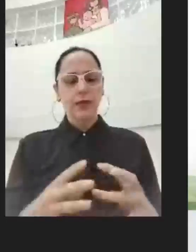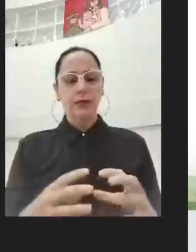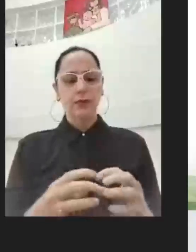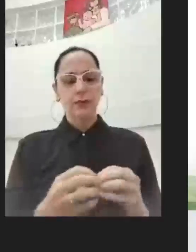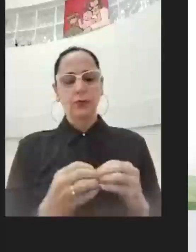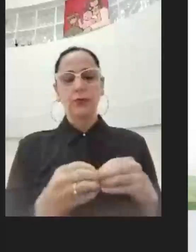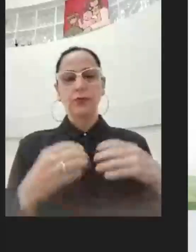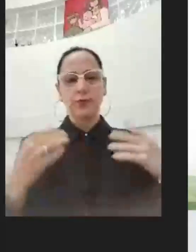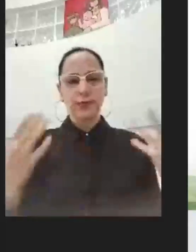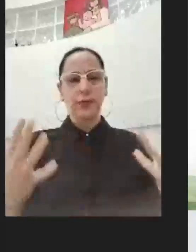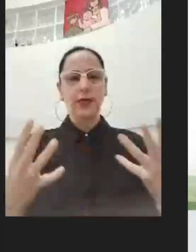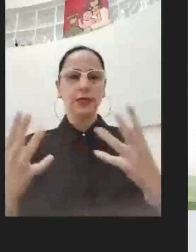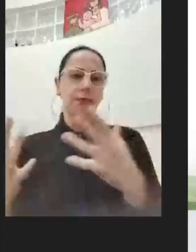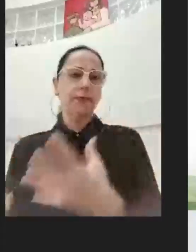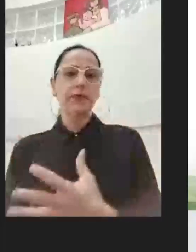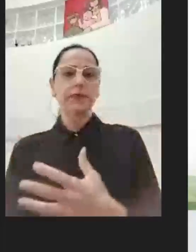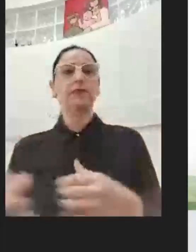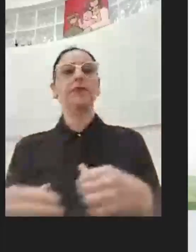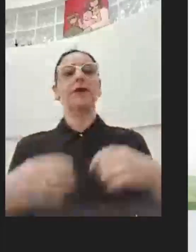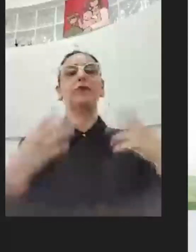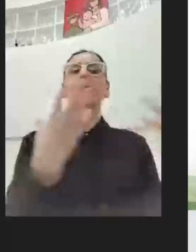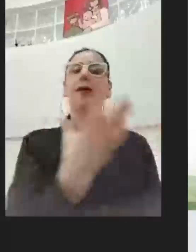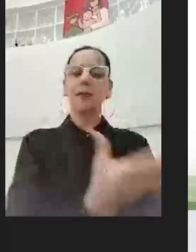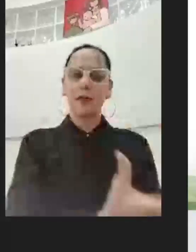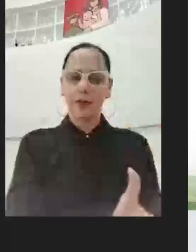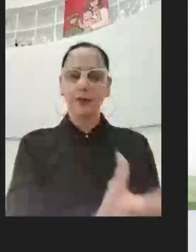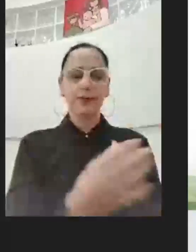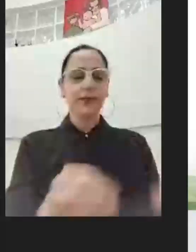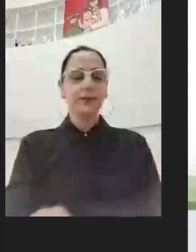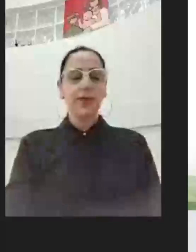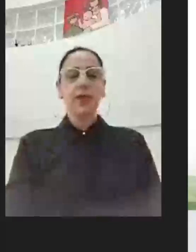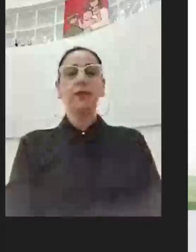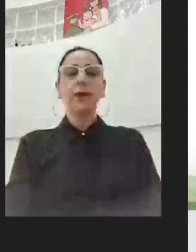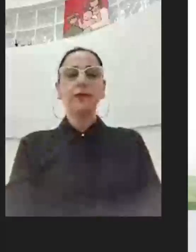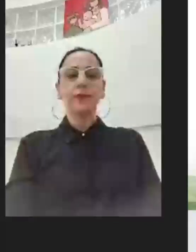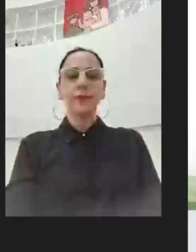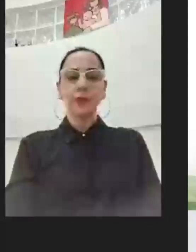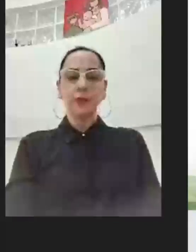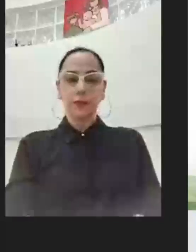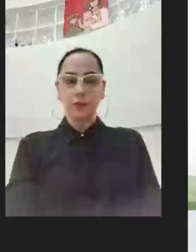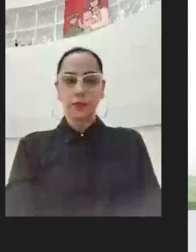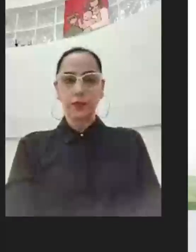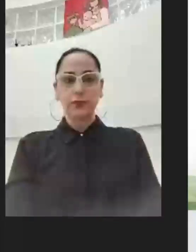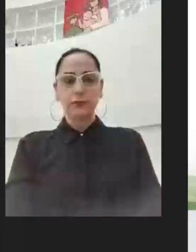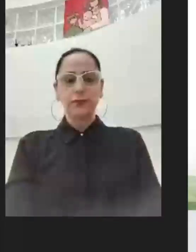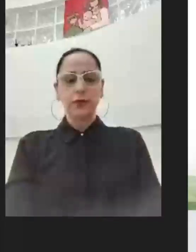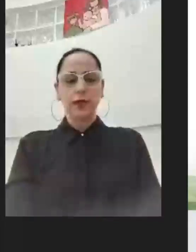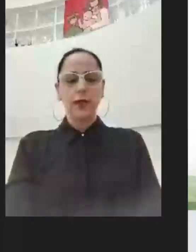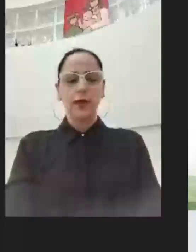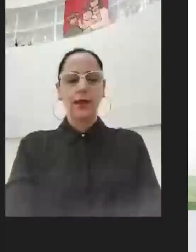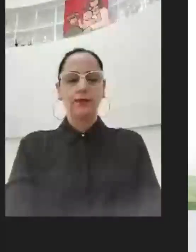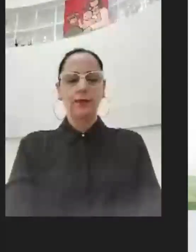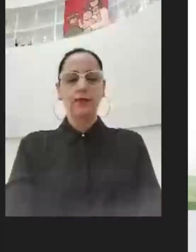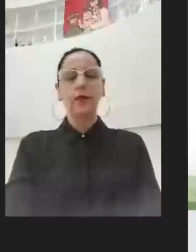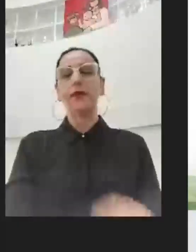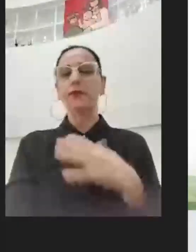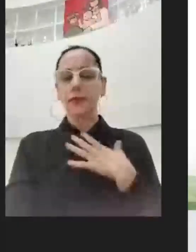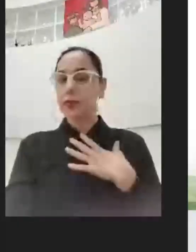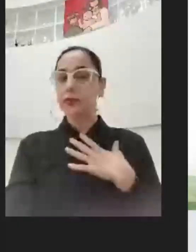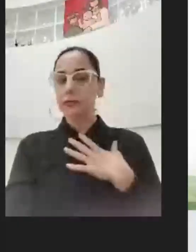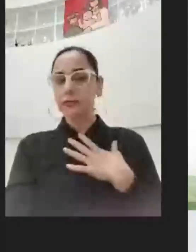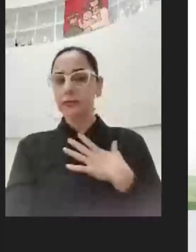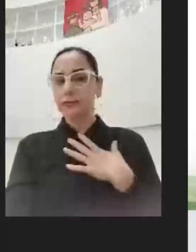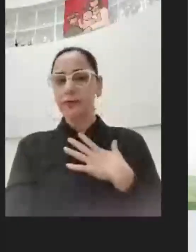né? Então, muitos animais mamíferos, a mulher é mamífera, e percebi, estudando